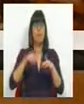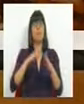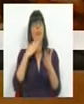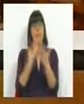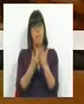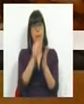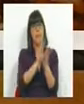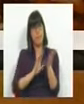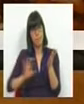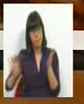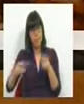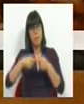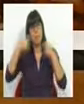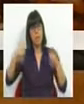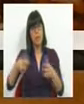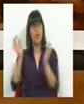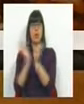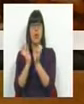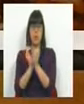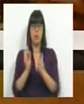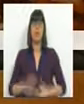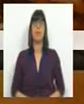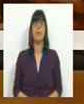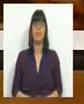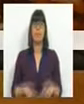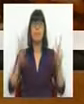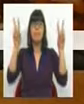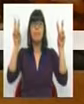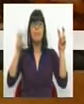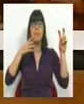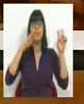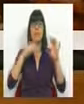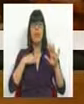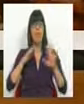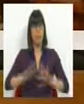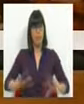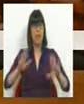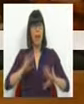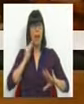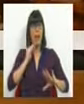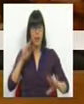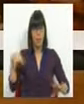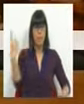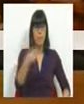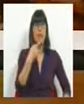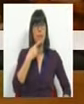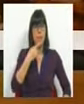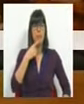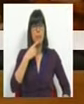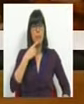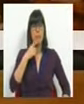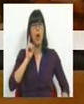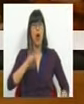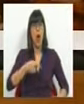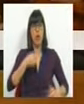as fontes de financiamento da Segurança Social. Citei devagarinho e creio que todos percebemos o